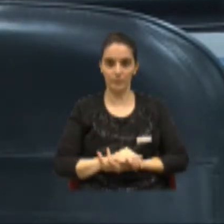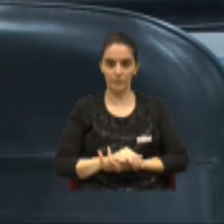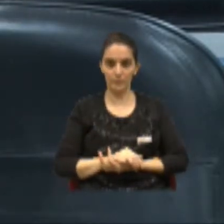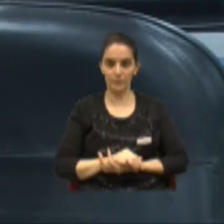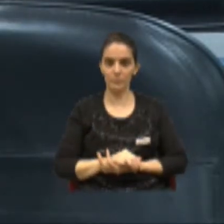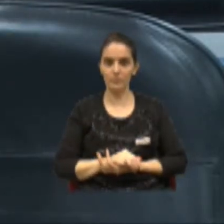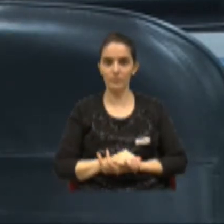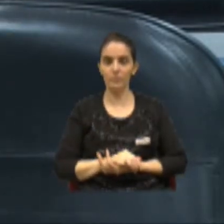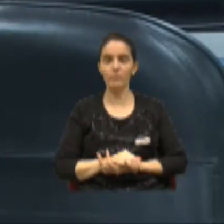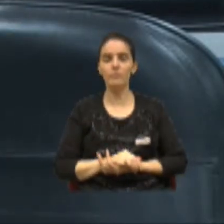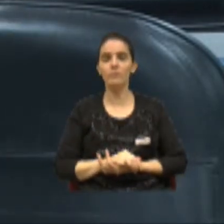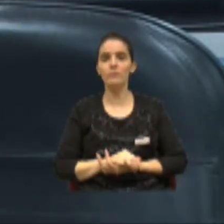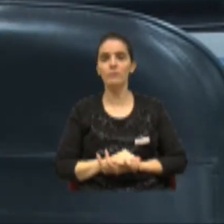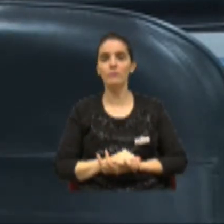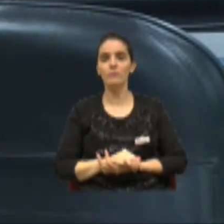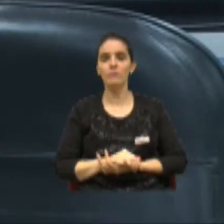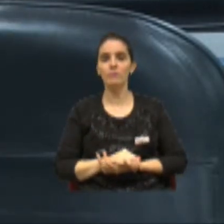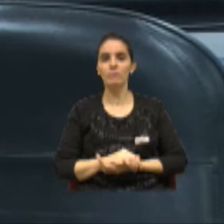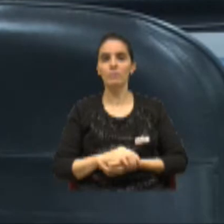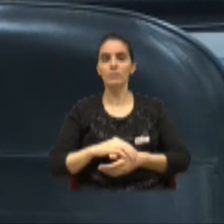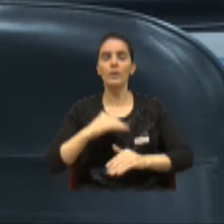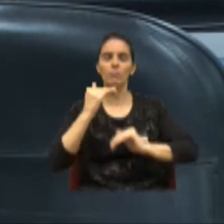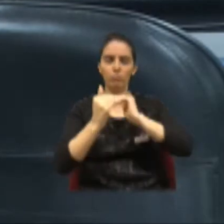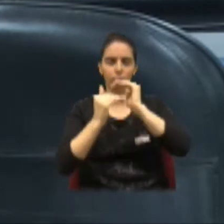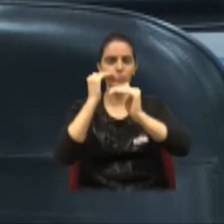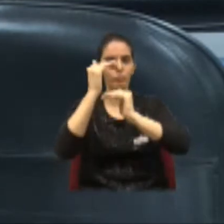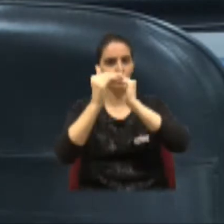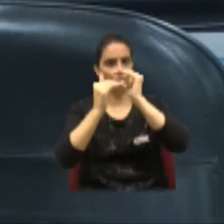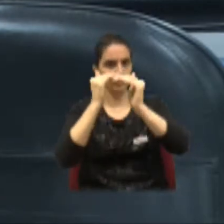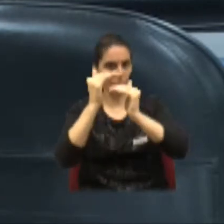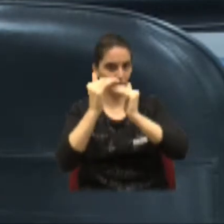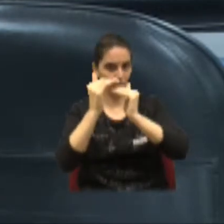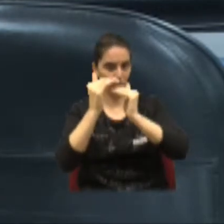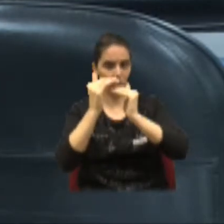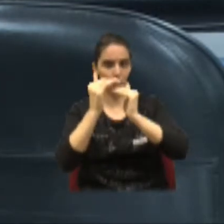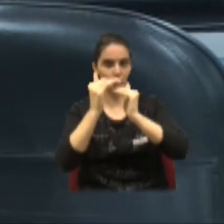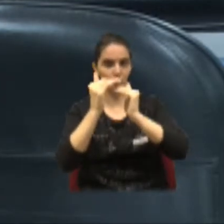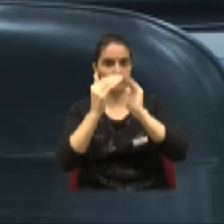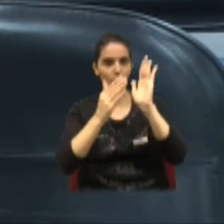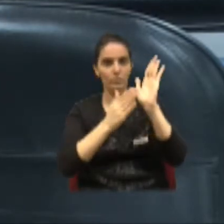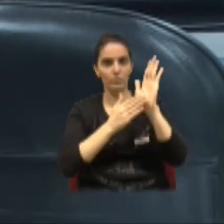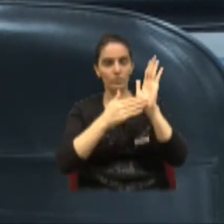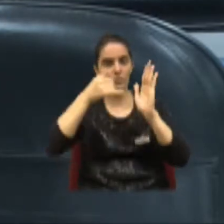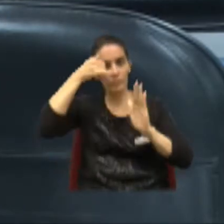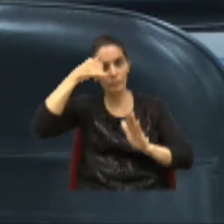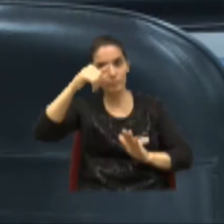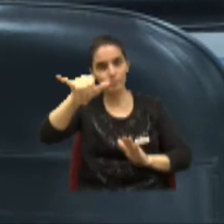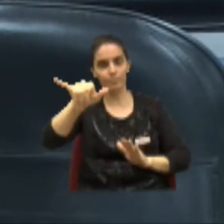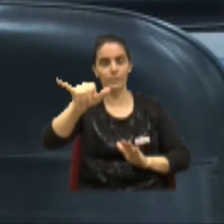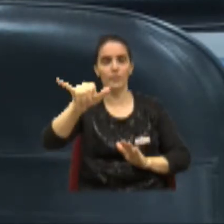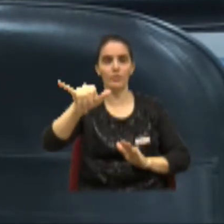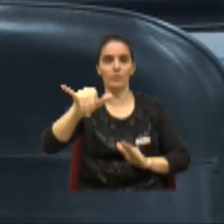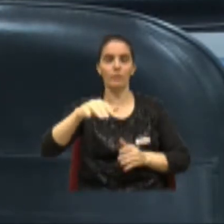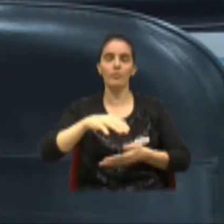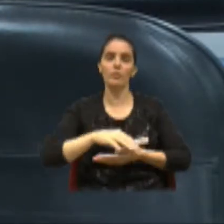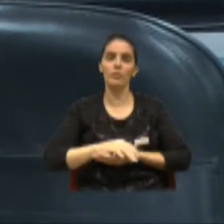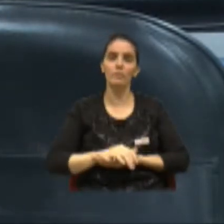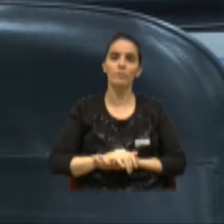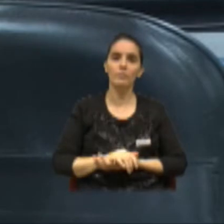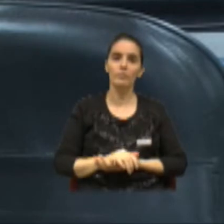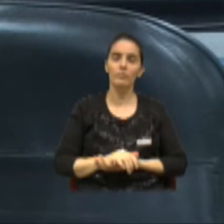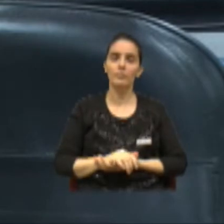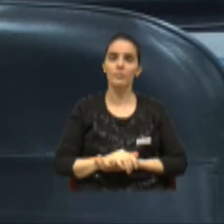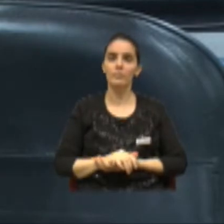como protagonistas do desenvolvimento desta prevenção à alienação parental.